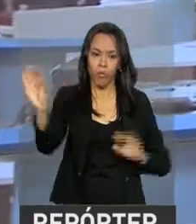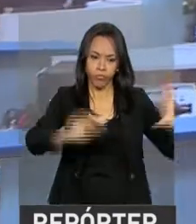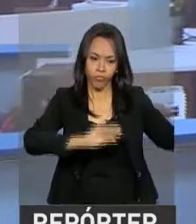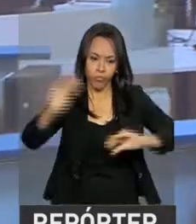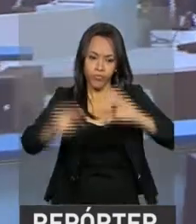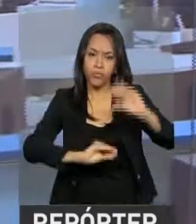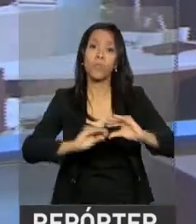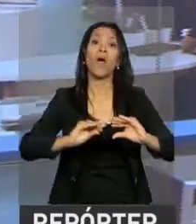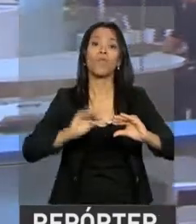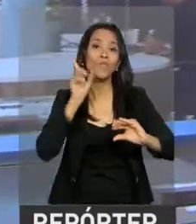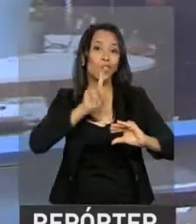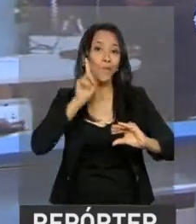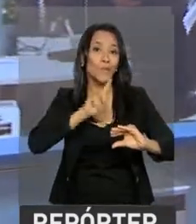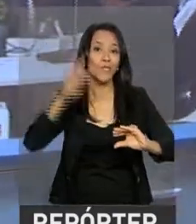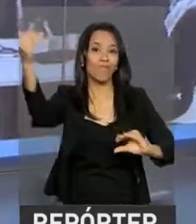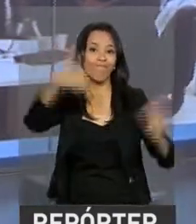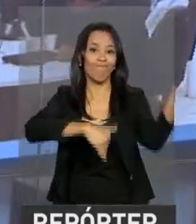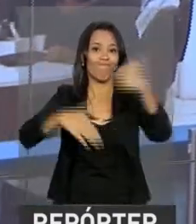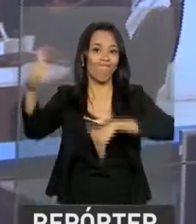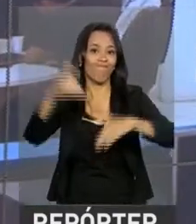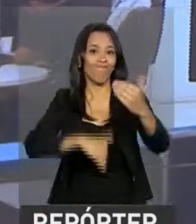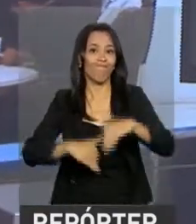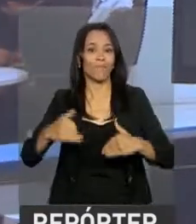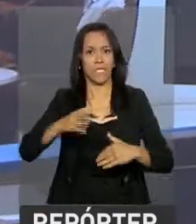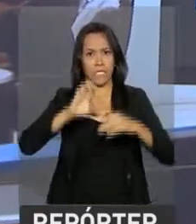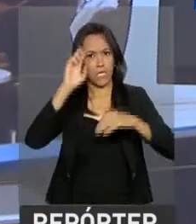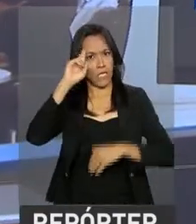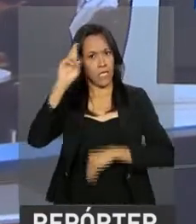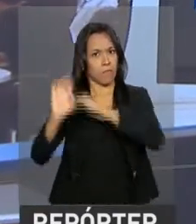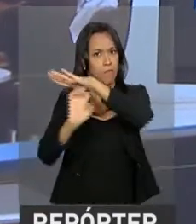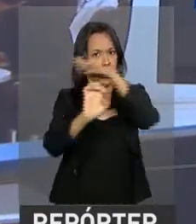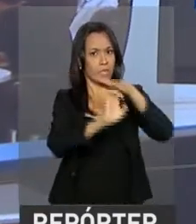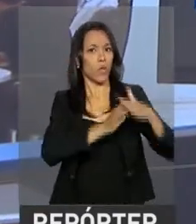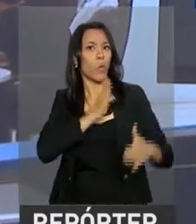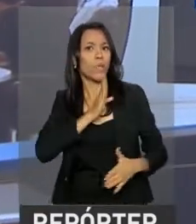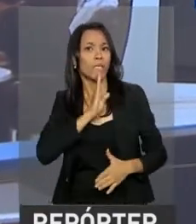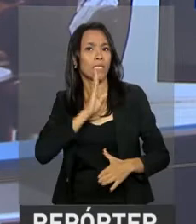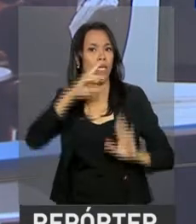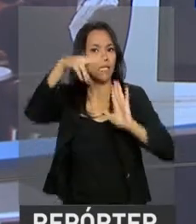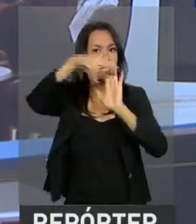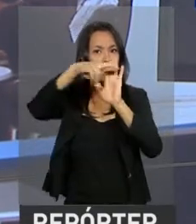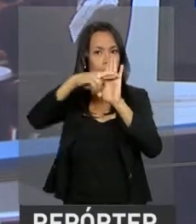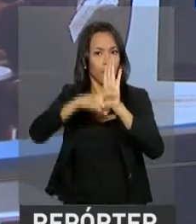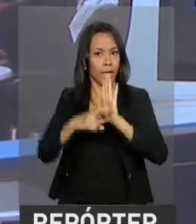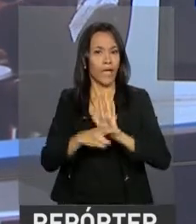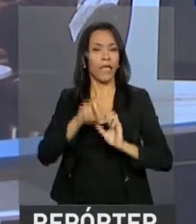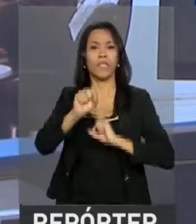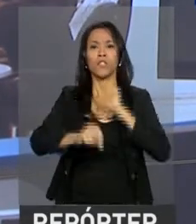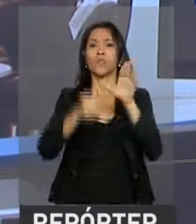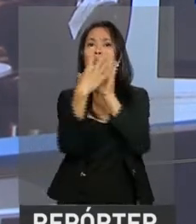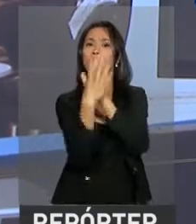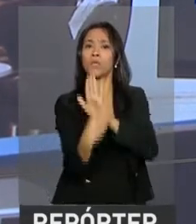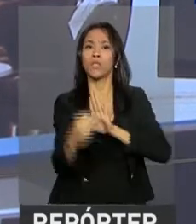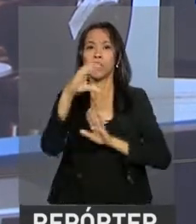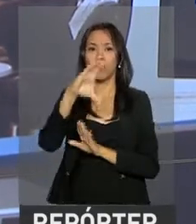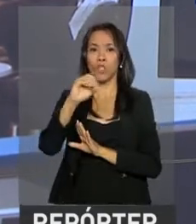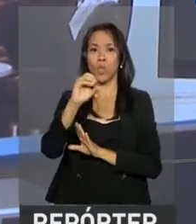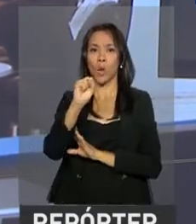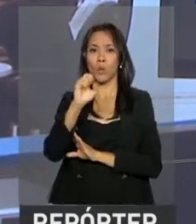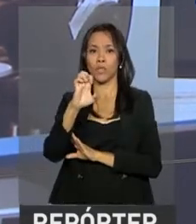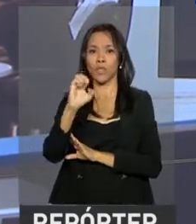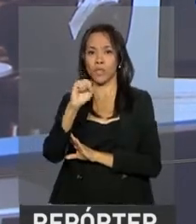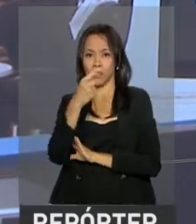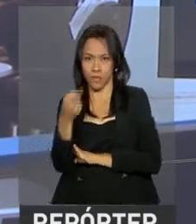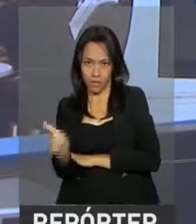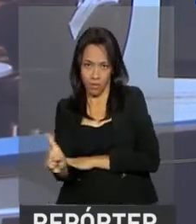estados unidos empresários americanos estão conhecendo as regras de concessão dos serviços públicos do programa de parceria de